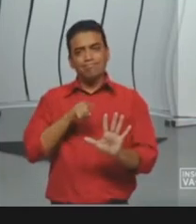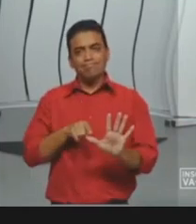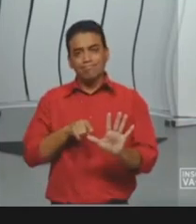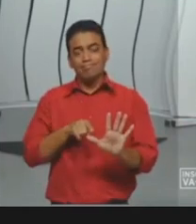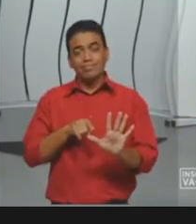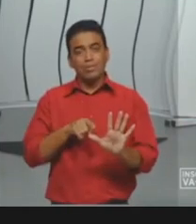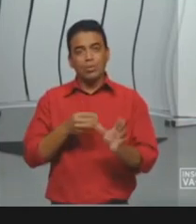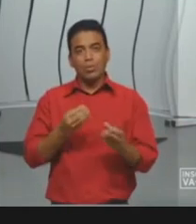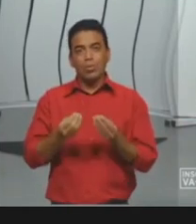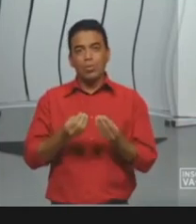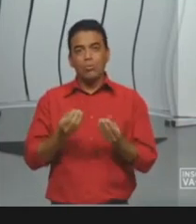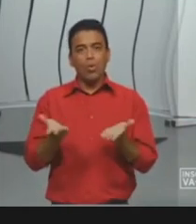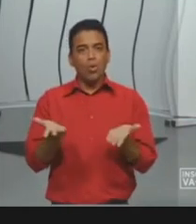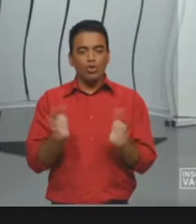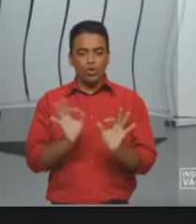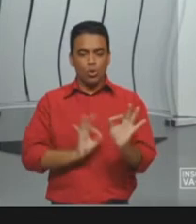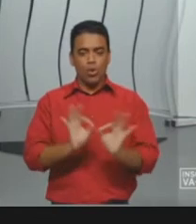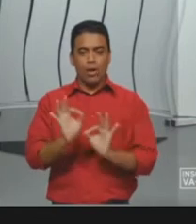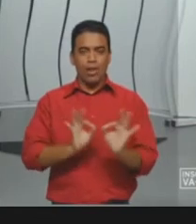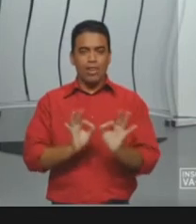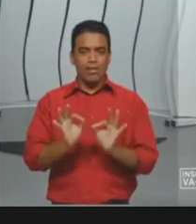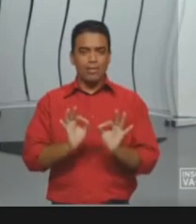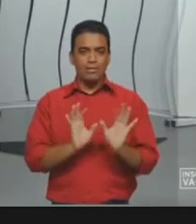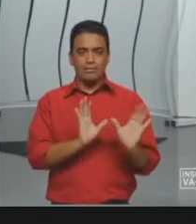nós classificamos atualmente.